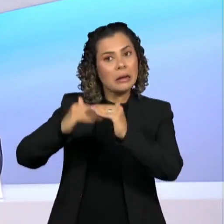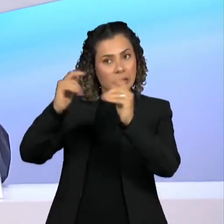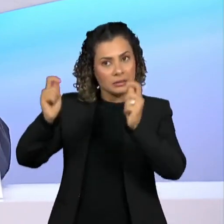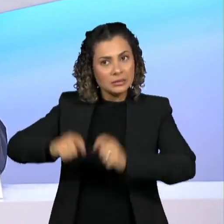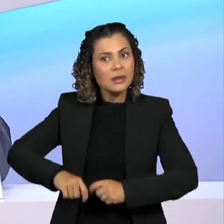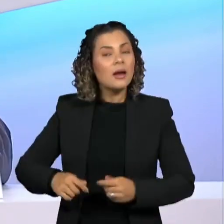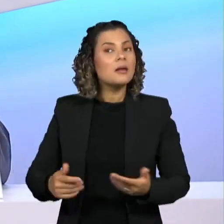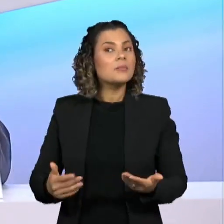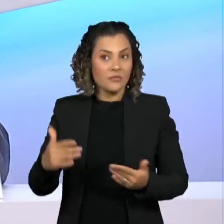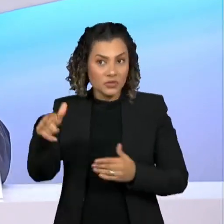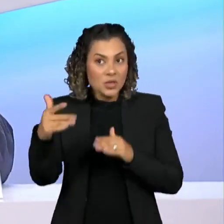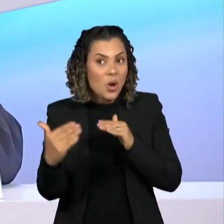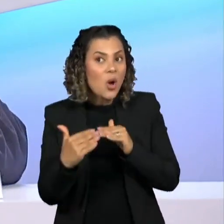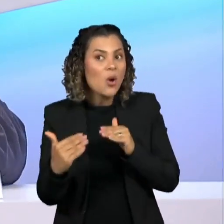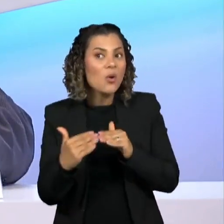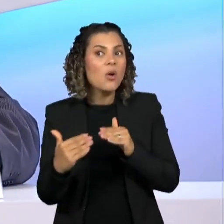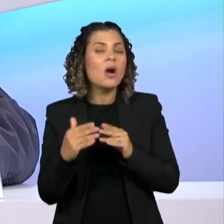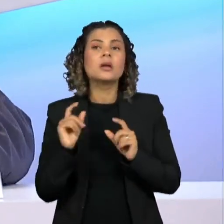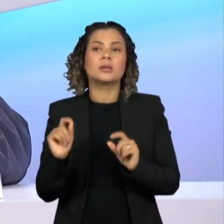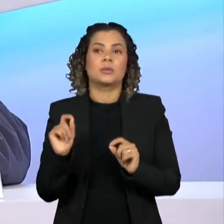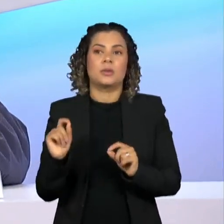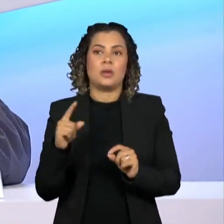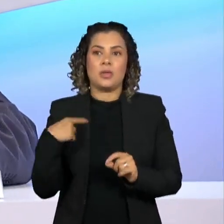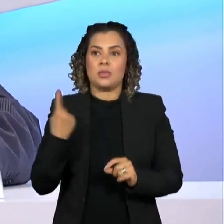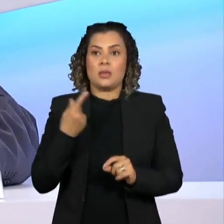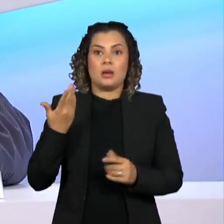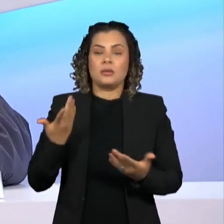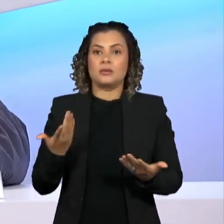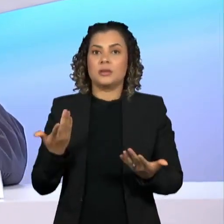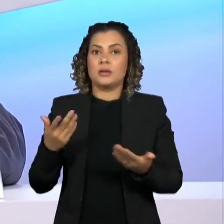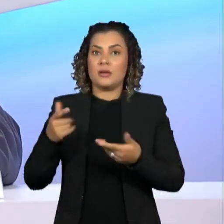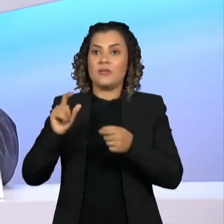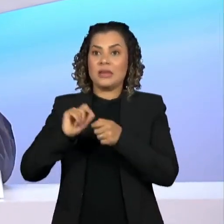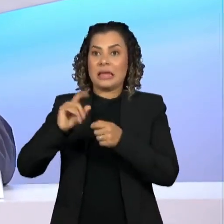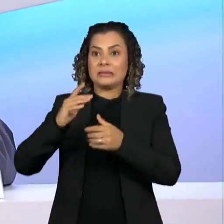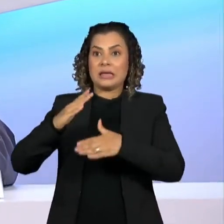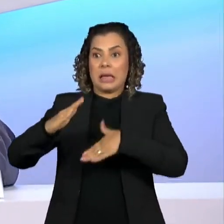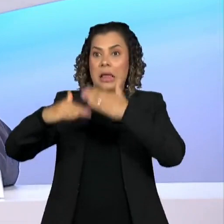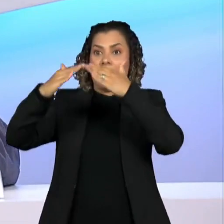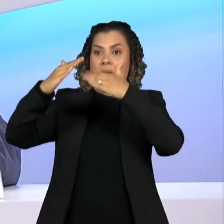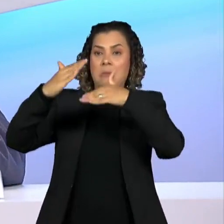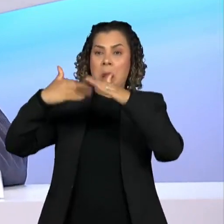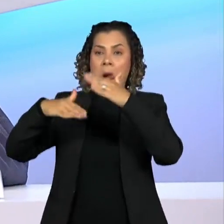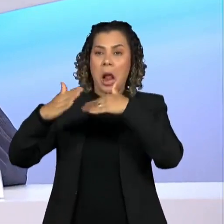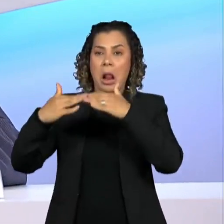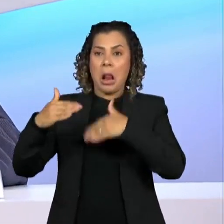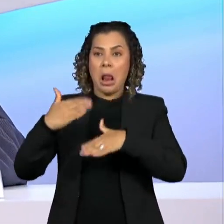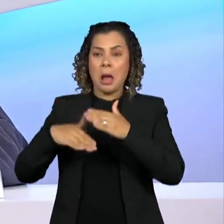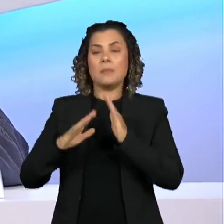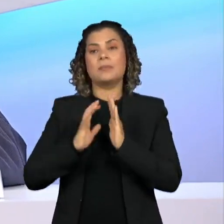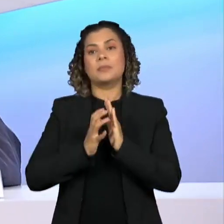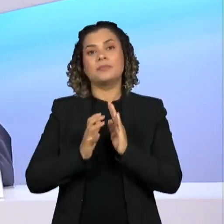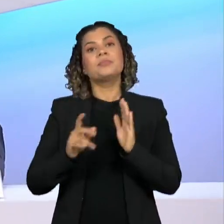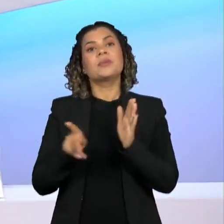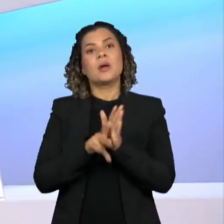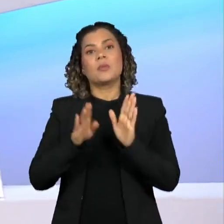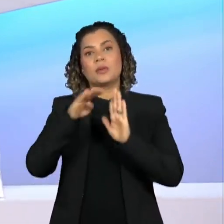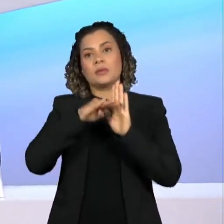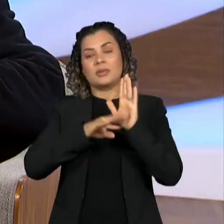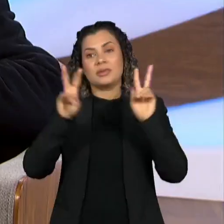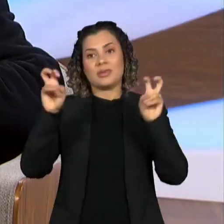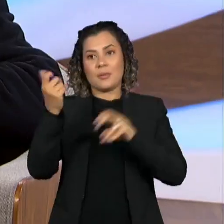é que você concorda com esse fato de que nós terminamos andando para trás tanto na pauta Verde como na pauta de